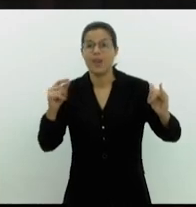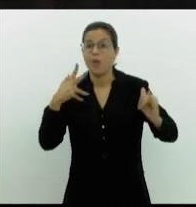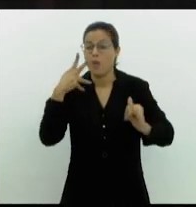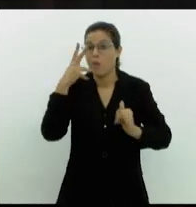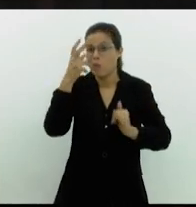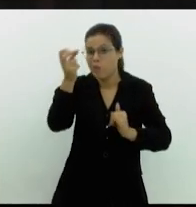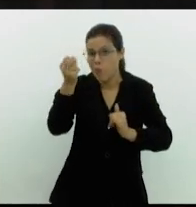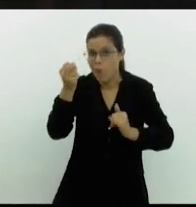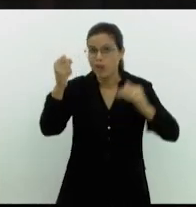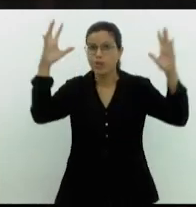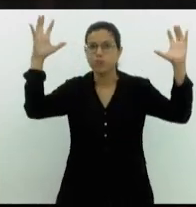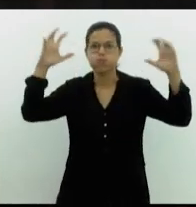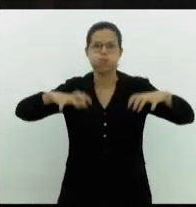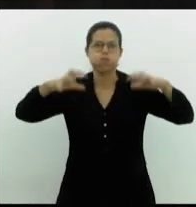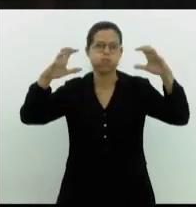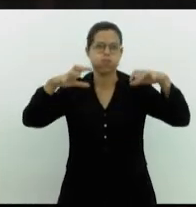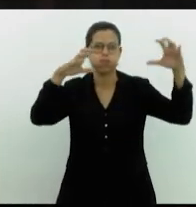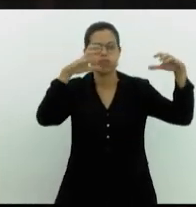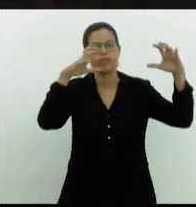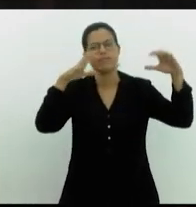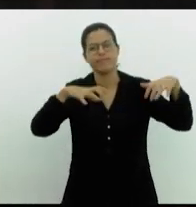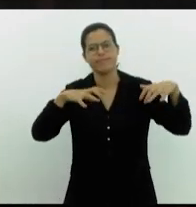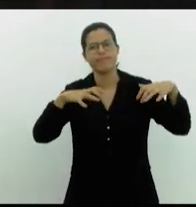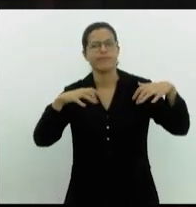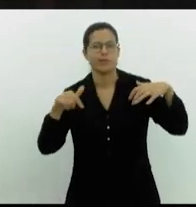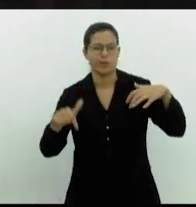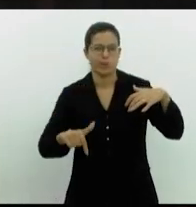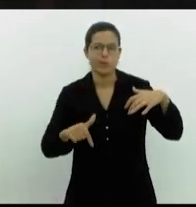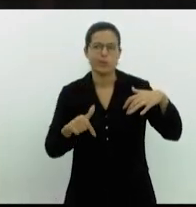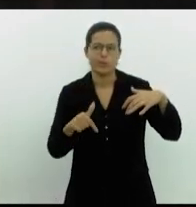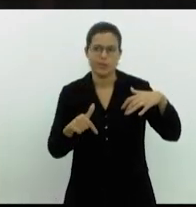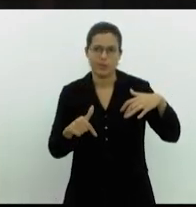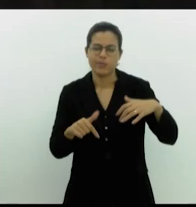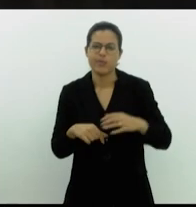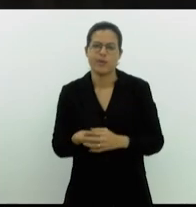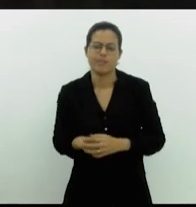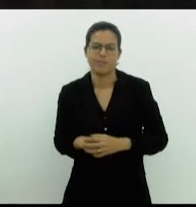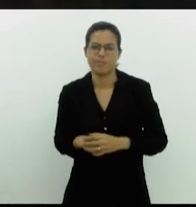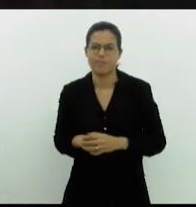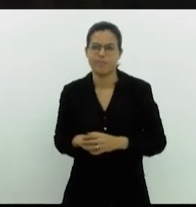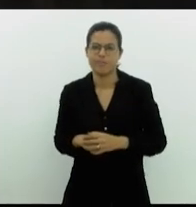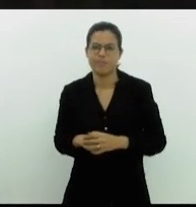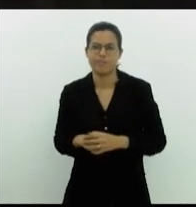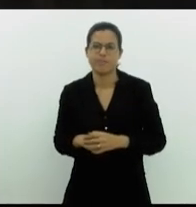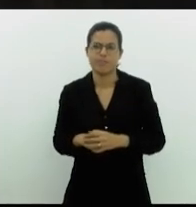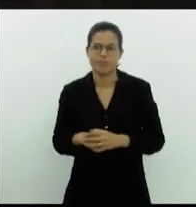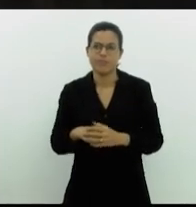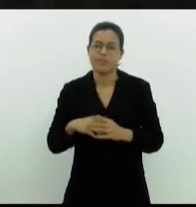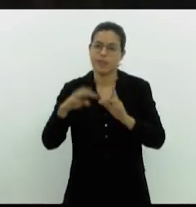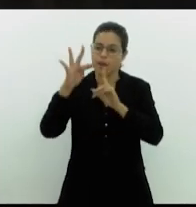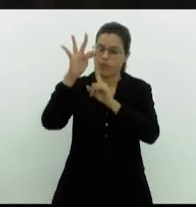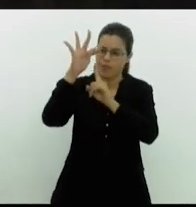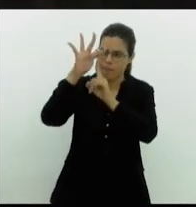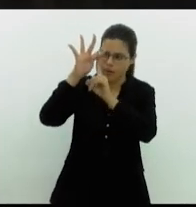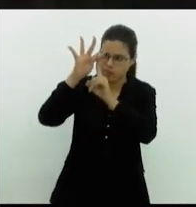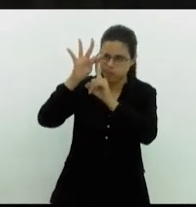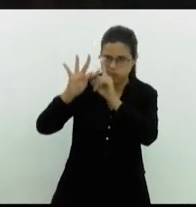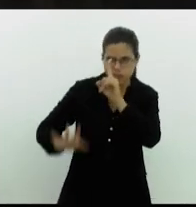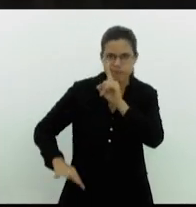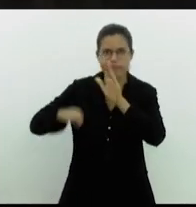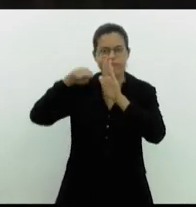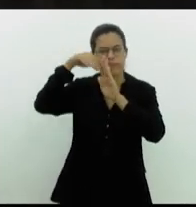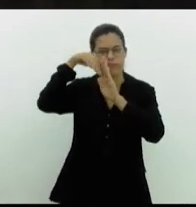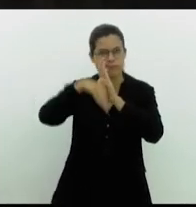frente fria e, evidentemente, com uma queda abrupta de temperatura.